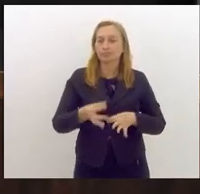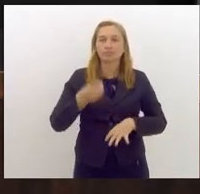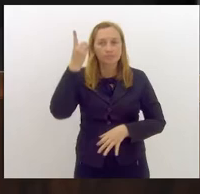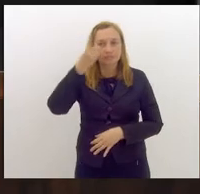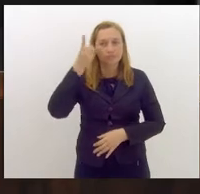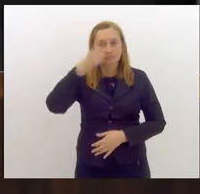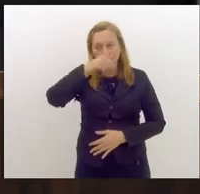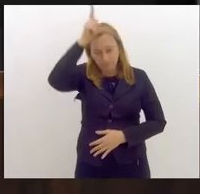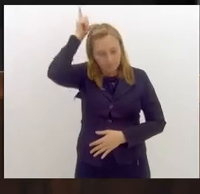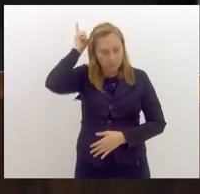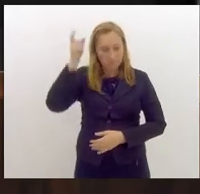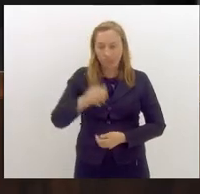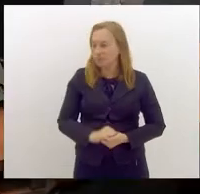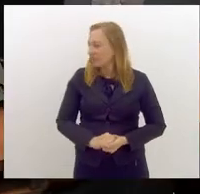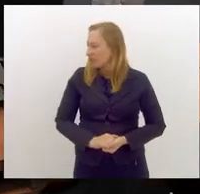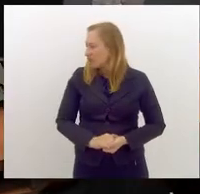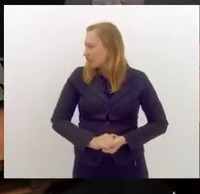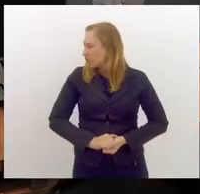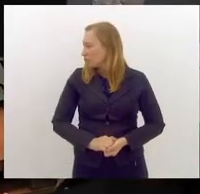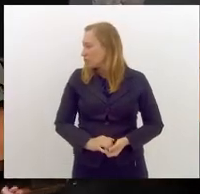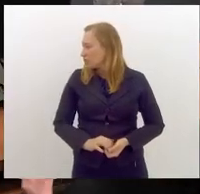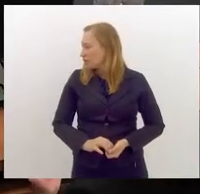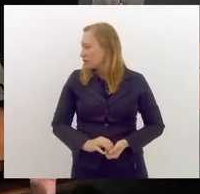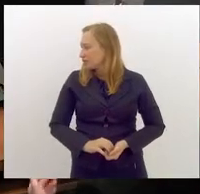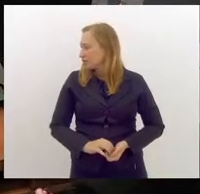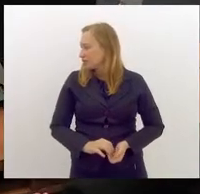Deputado Luiz Paulo